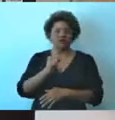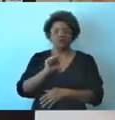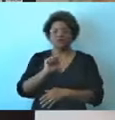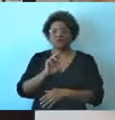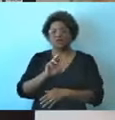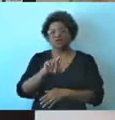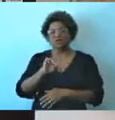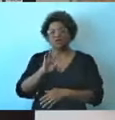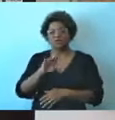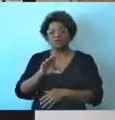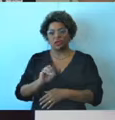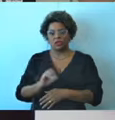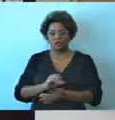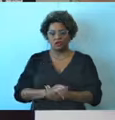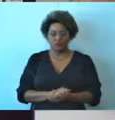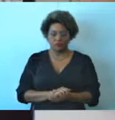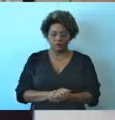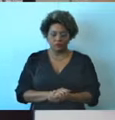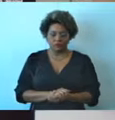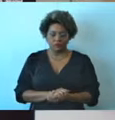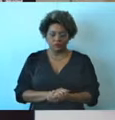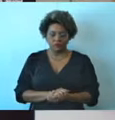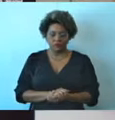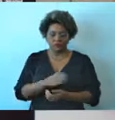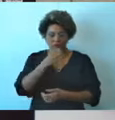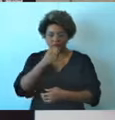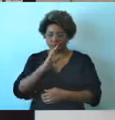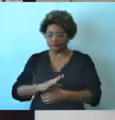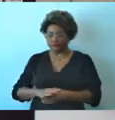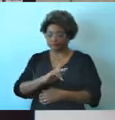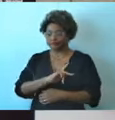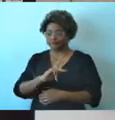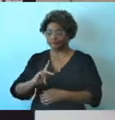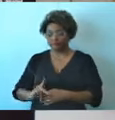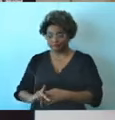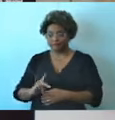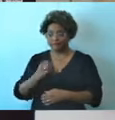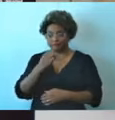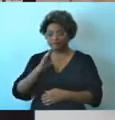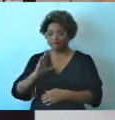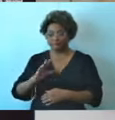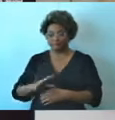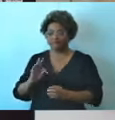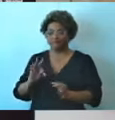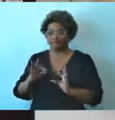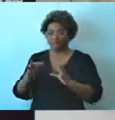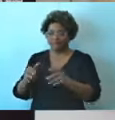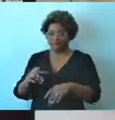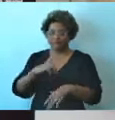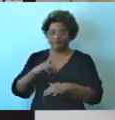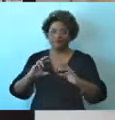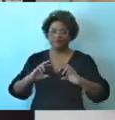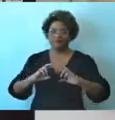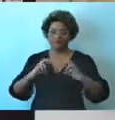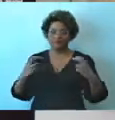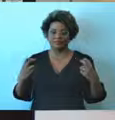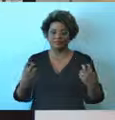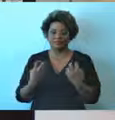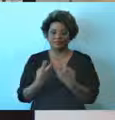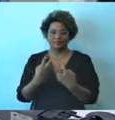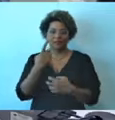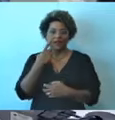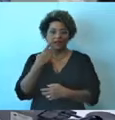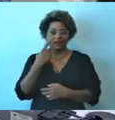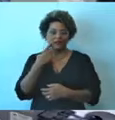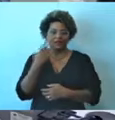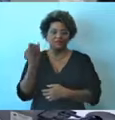Boa tarde, presidente. Boa tarde, vereadores. Boa tarde a todos que estão compondo a mesa aqui, acompanhando essa importante audiência